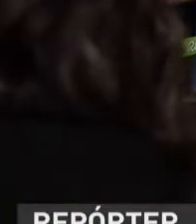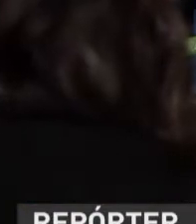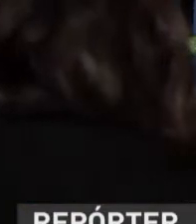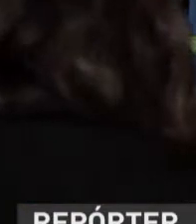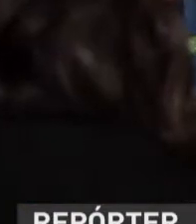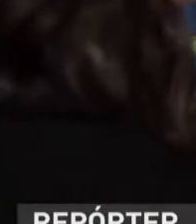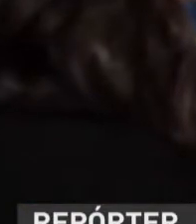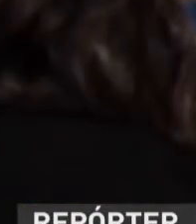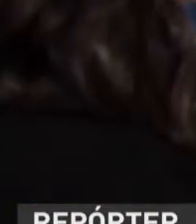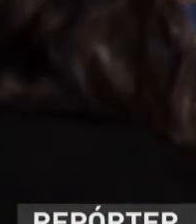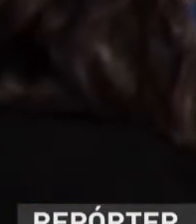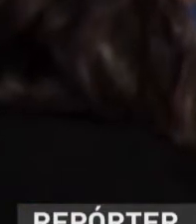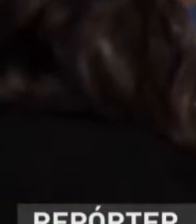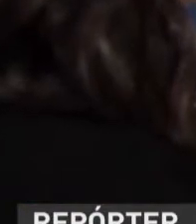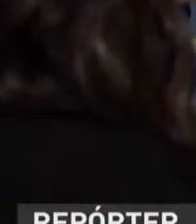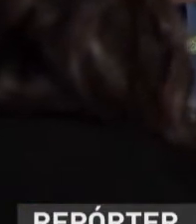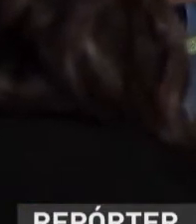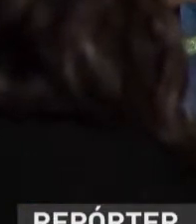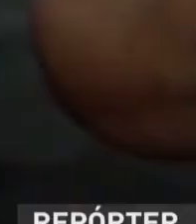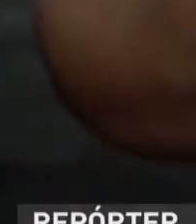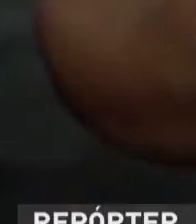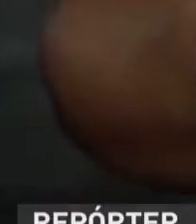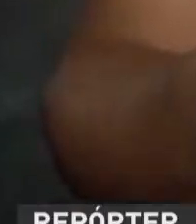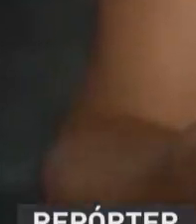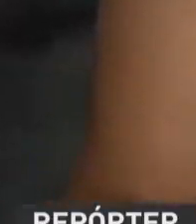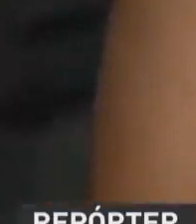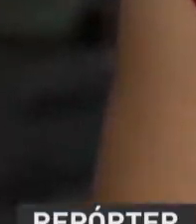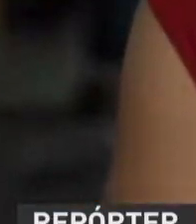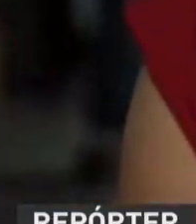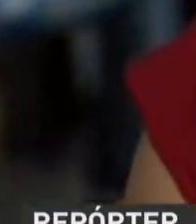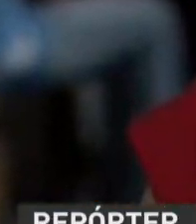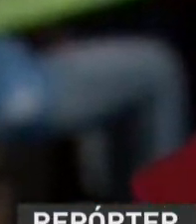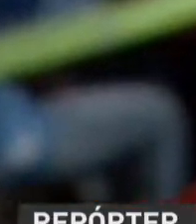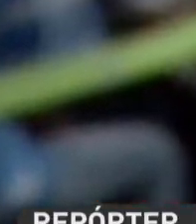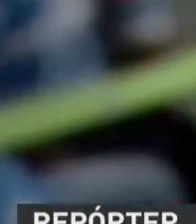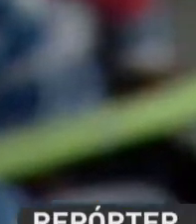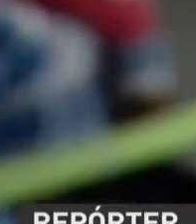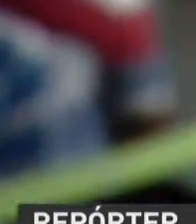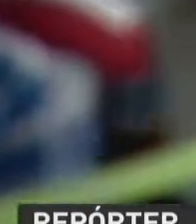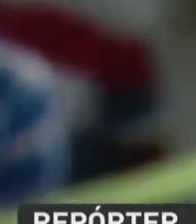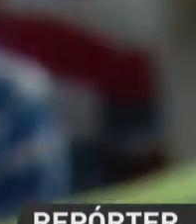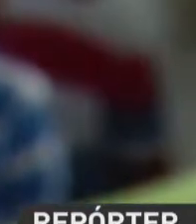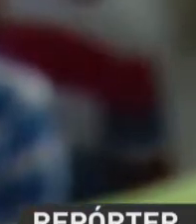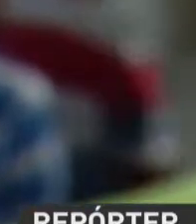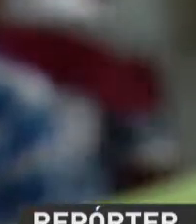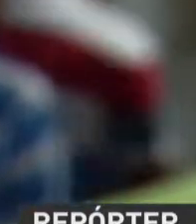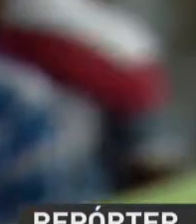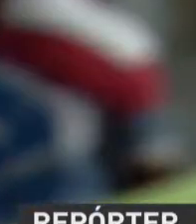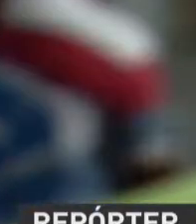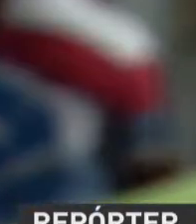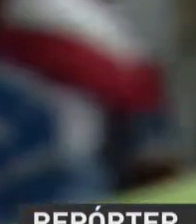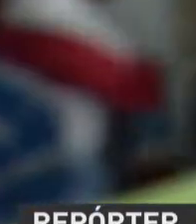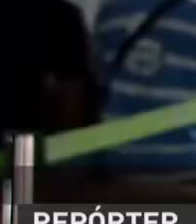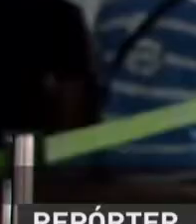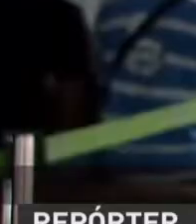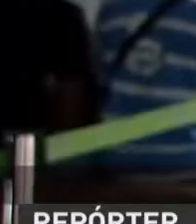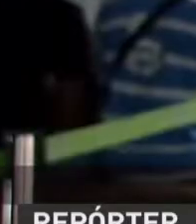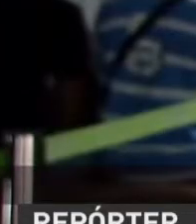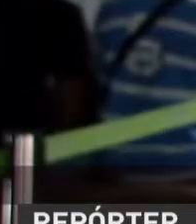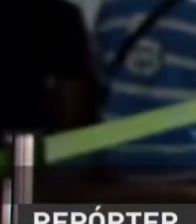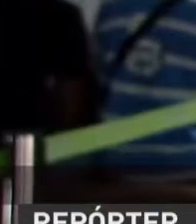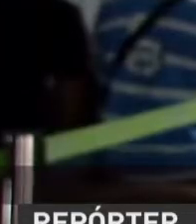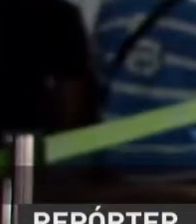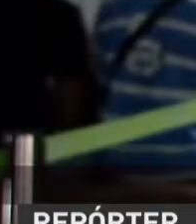dona-de-casa lei diz é uma dessas pessoas ela conta que a crise no país vizinho afetou muito a saúde pública a